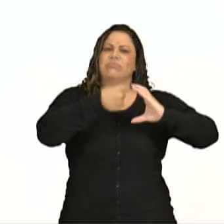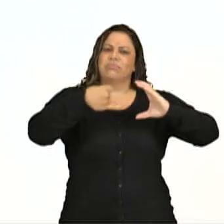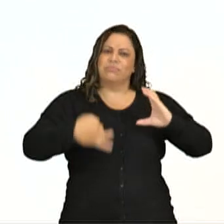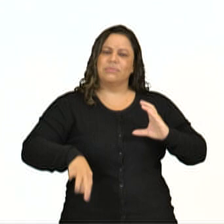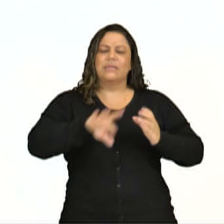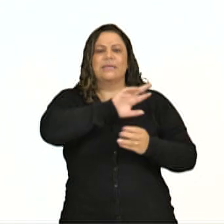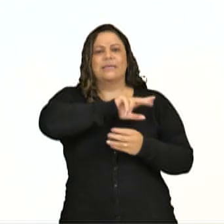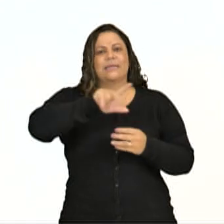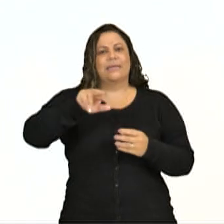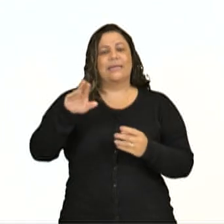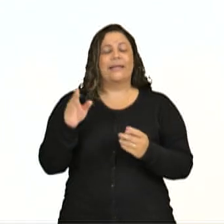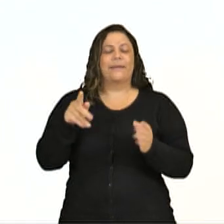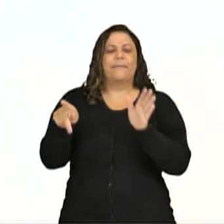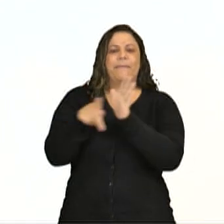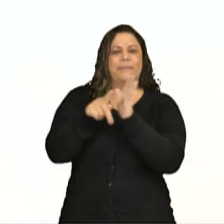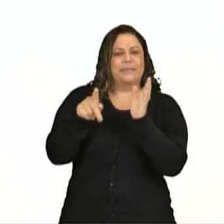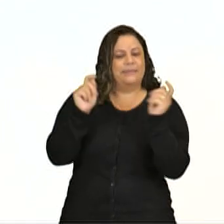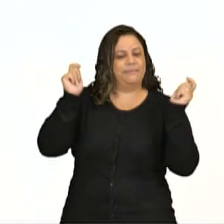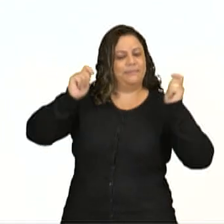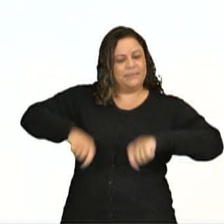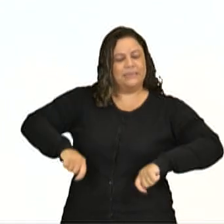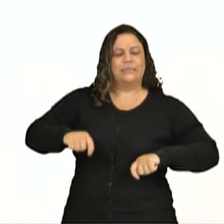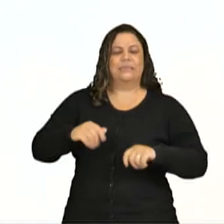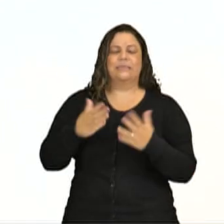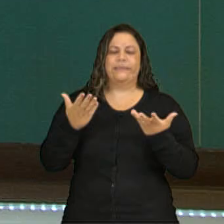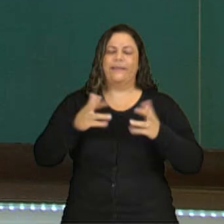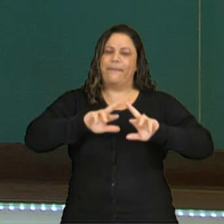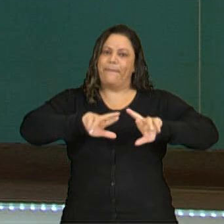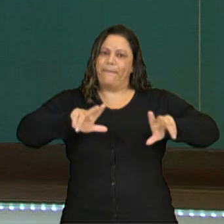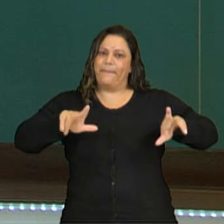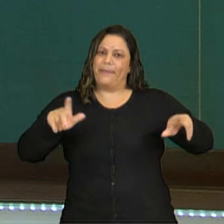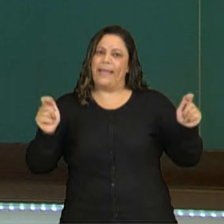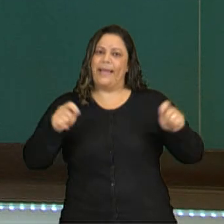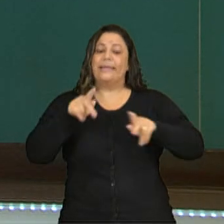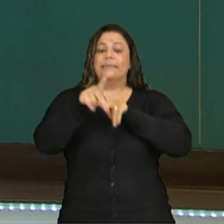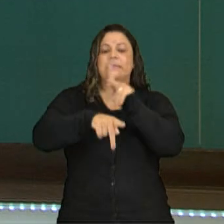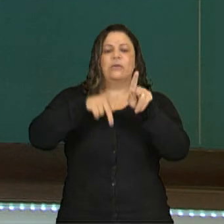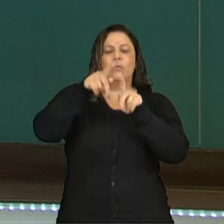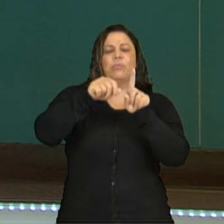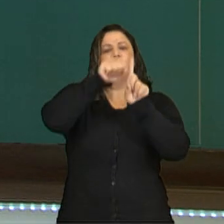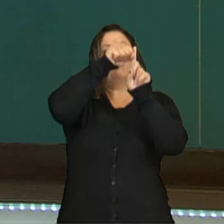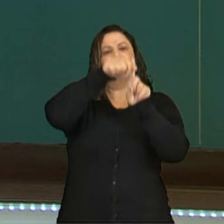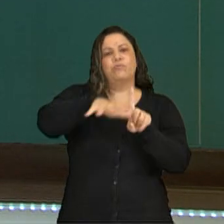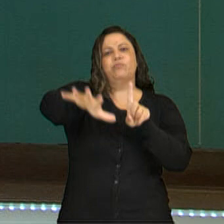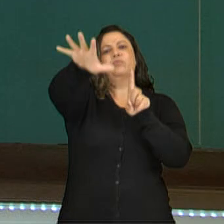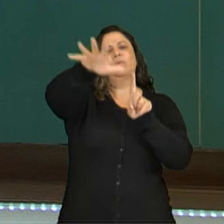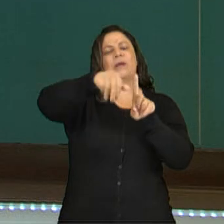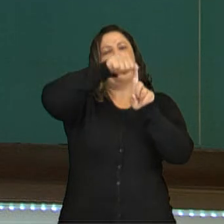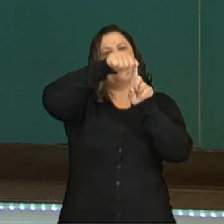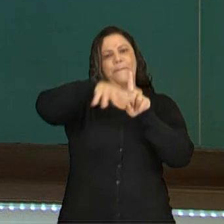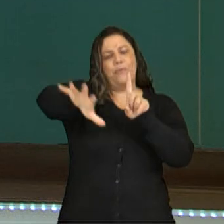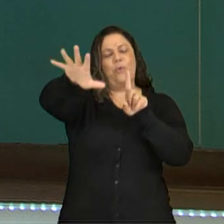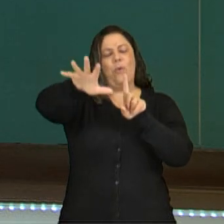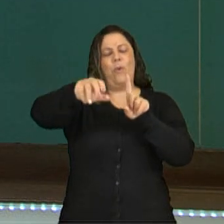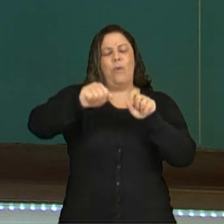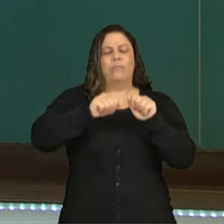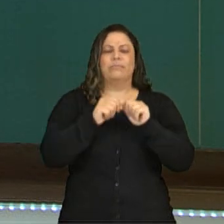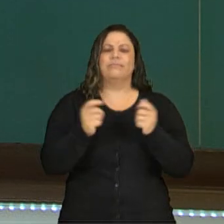dos principais sistemas operacionais e da popularização que aconteceu a partir